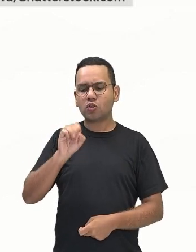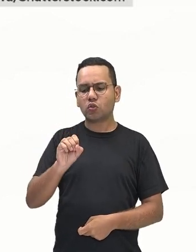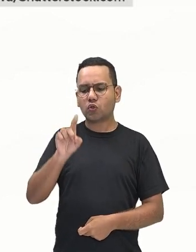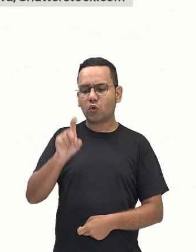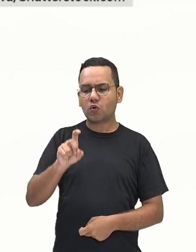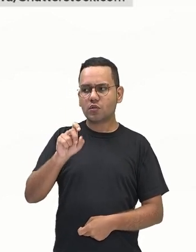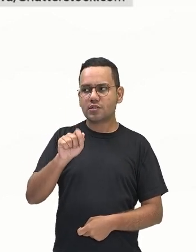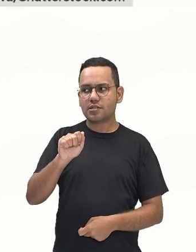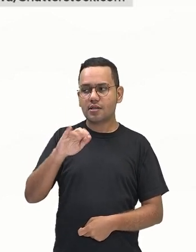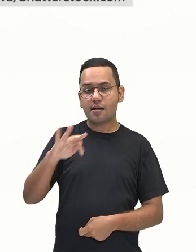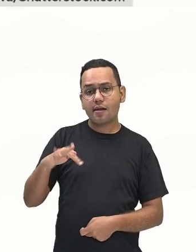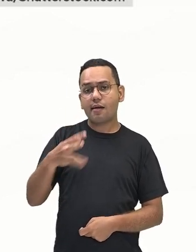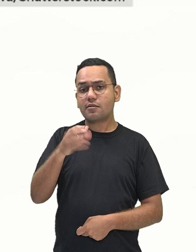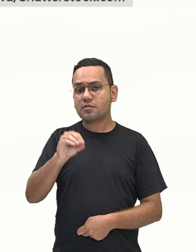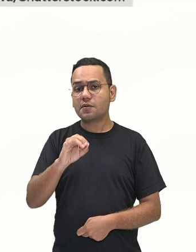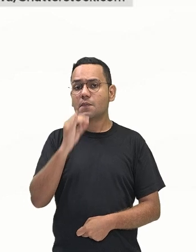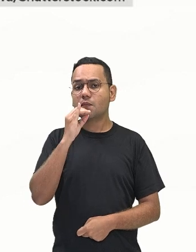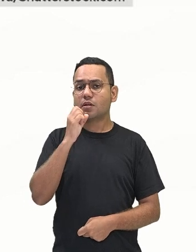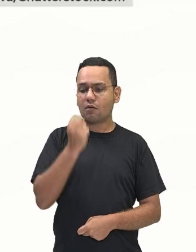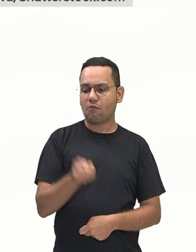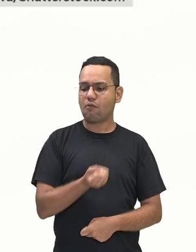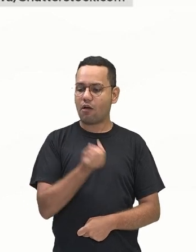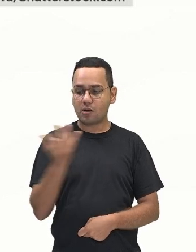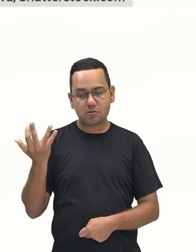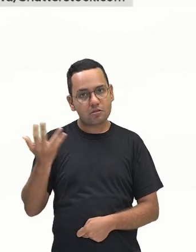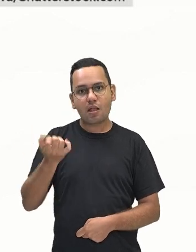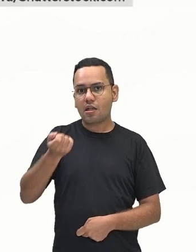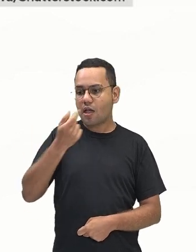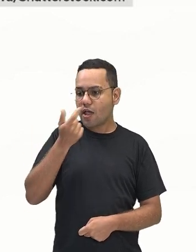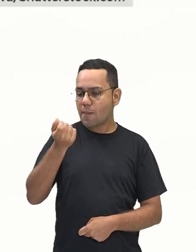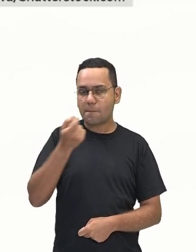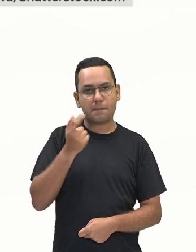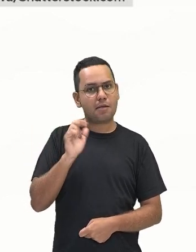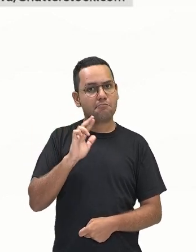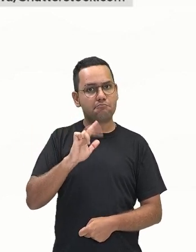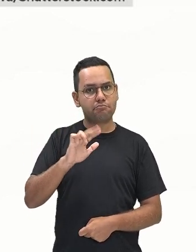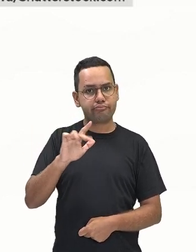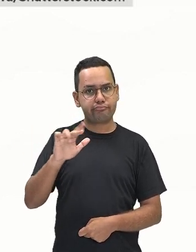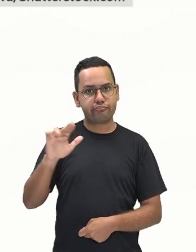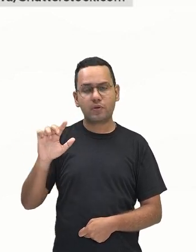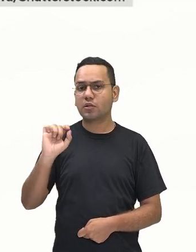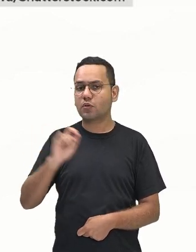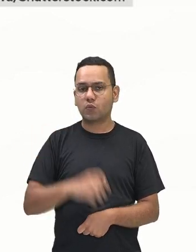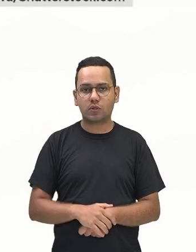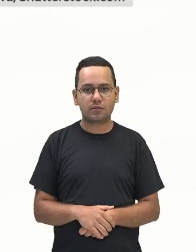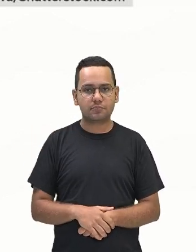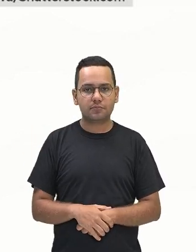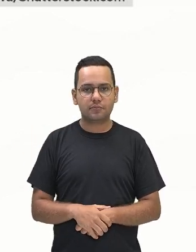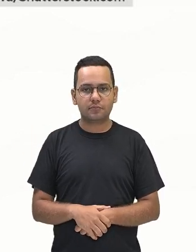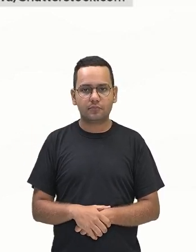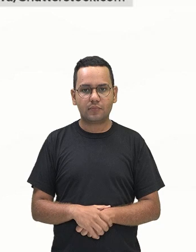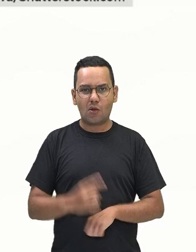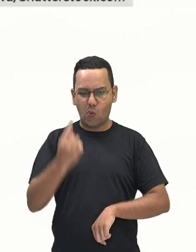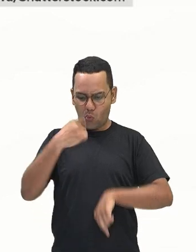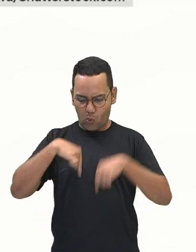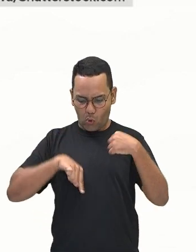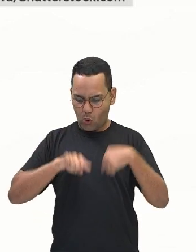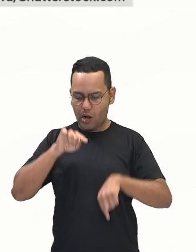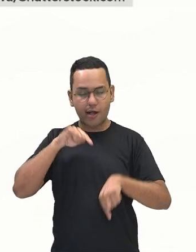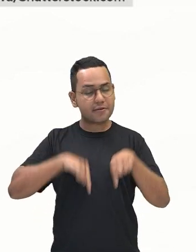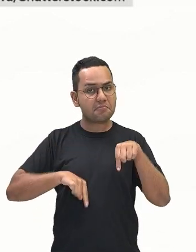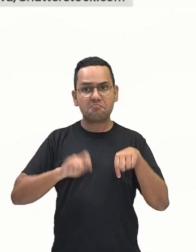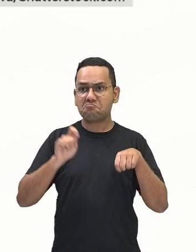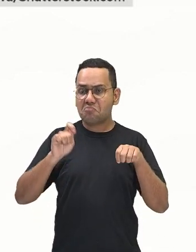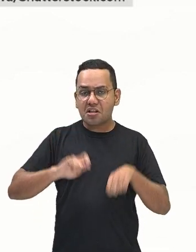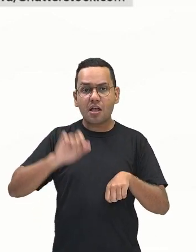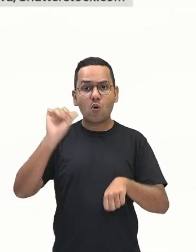consumo excessivo de medicamentos pode trazer uma sobrecarga do organismo e assim você ter